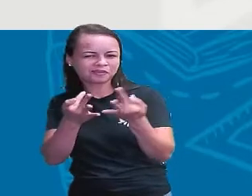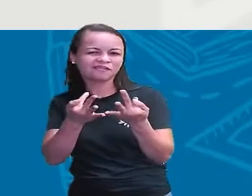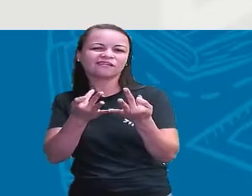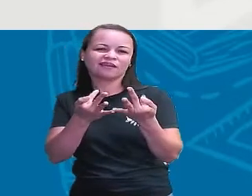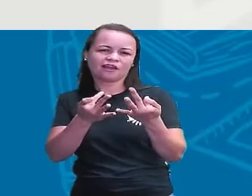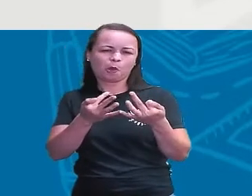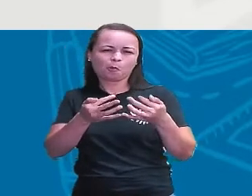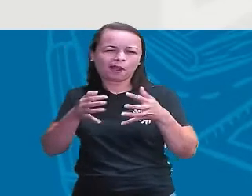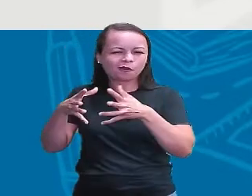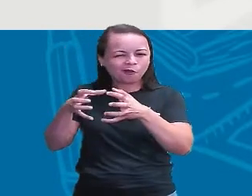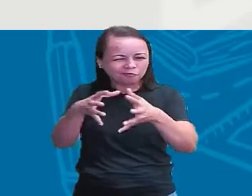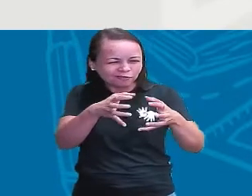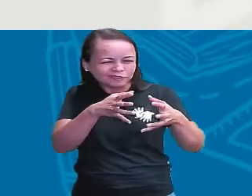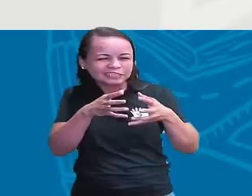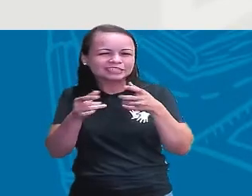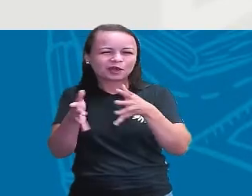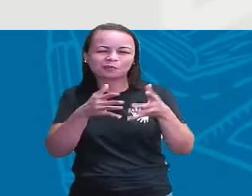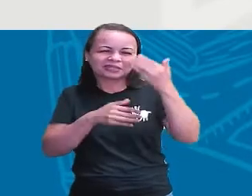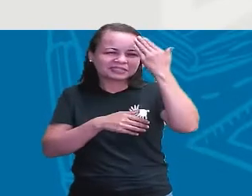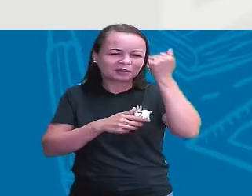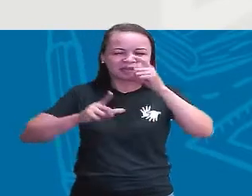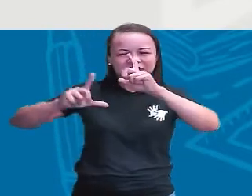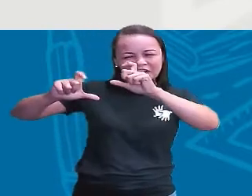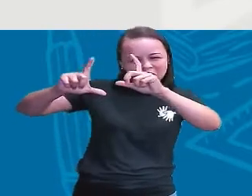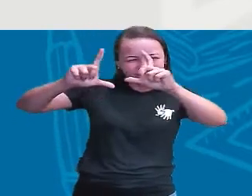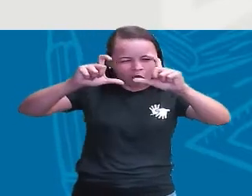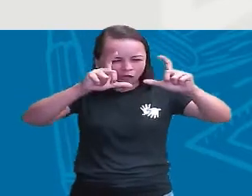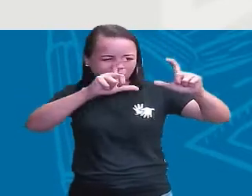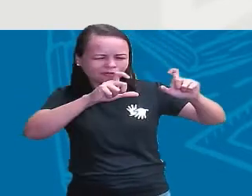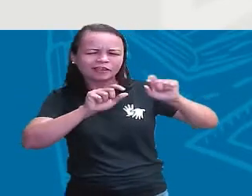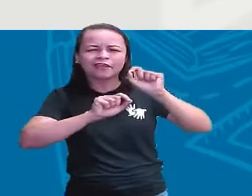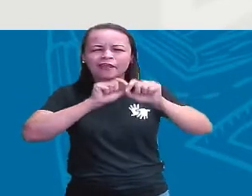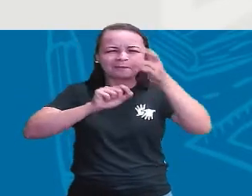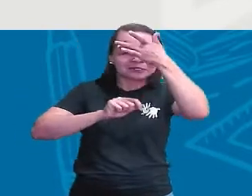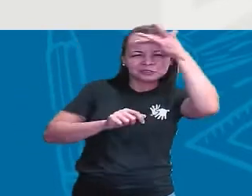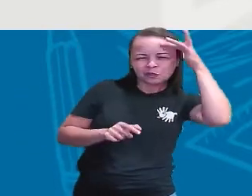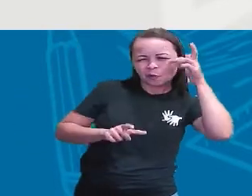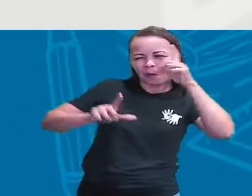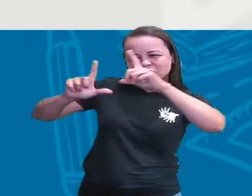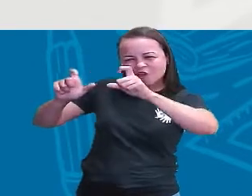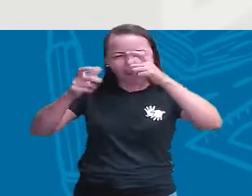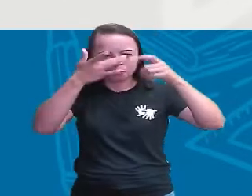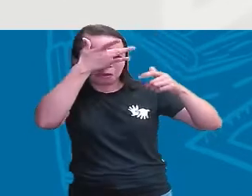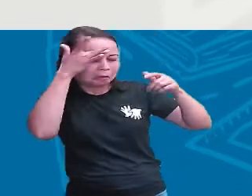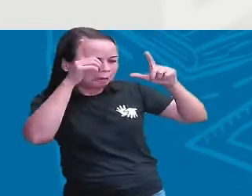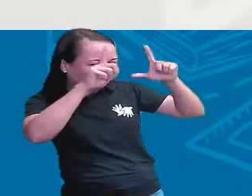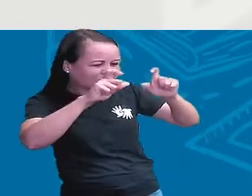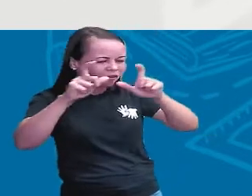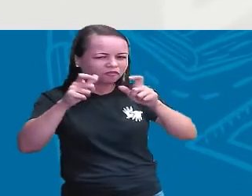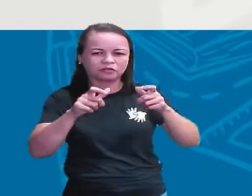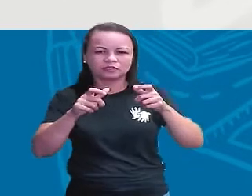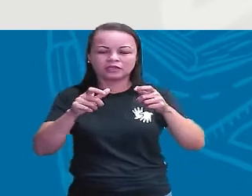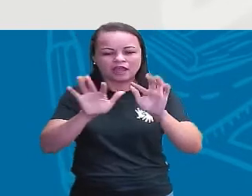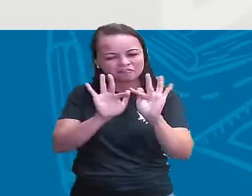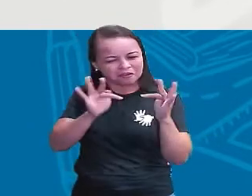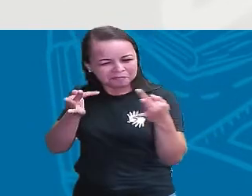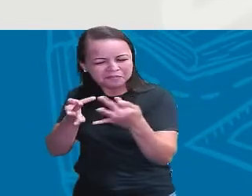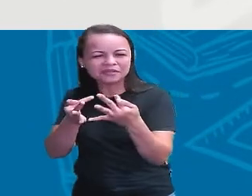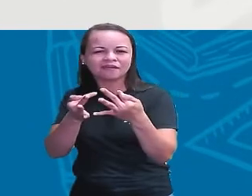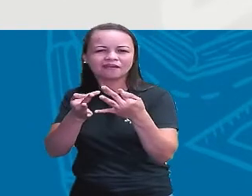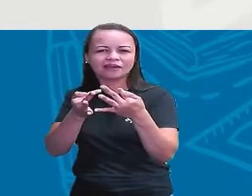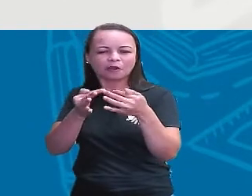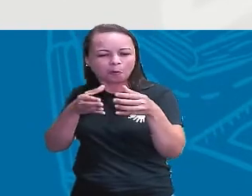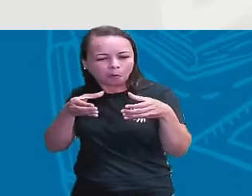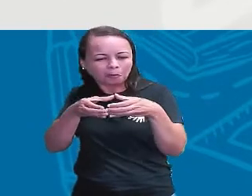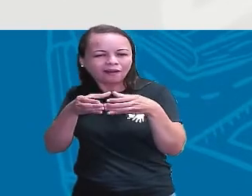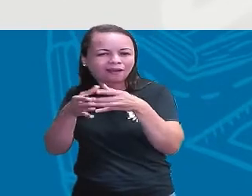uma confusão para saber quem ia tirar a foto, quem não ia, porque a família tinha que estar completa e ninguém queria que